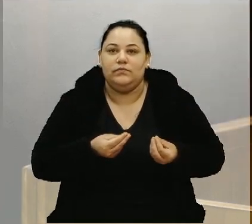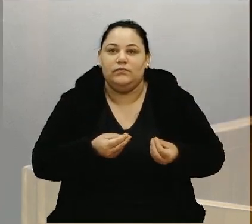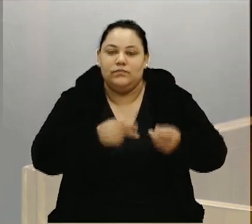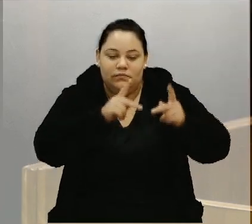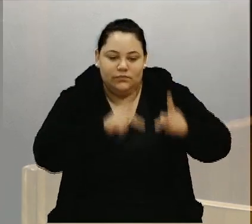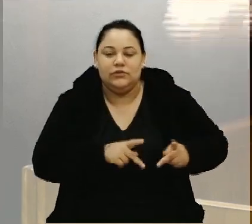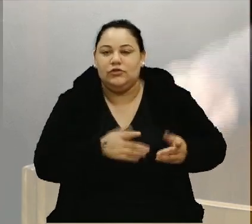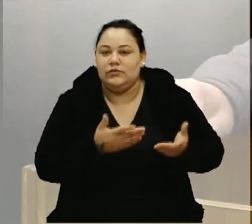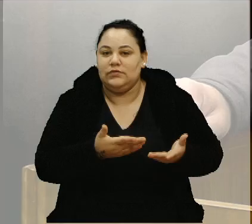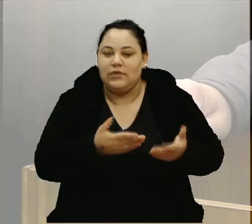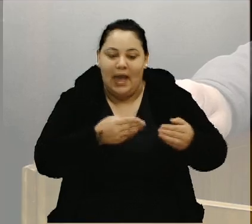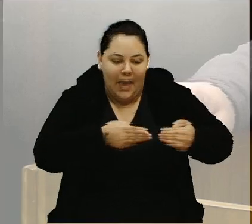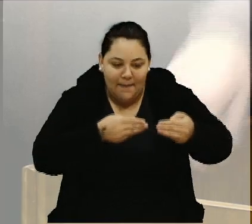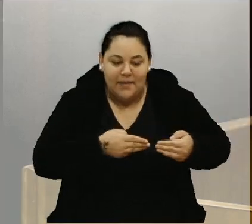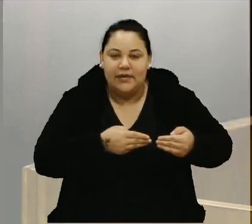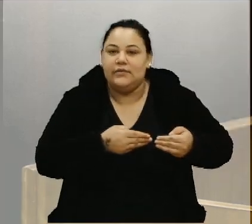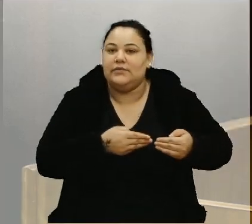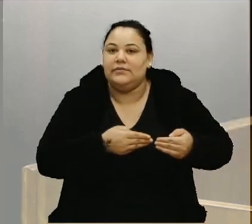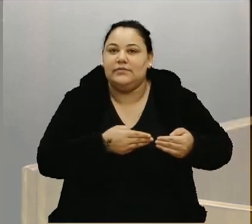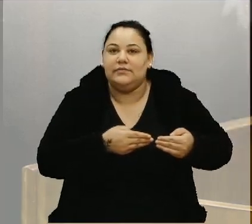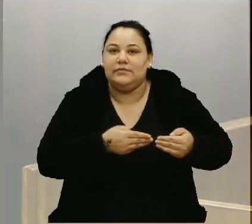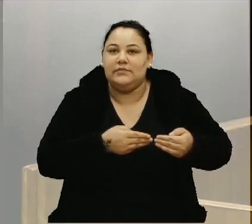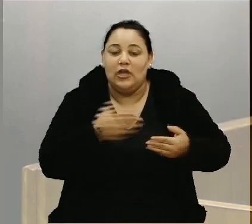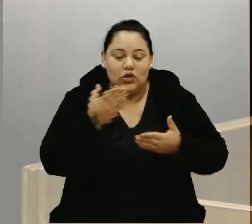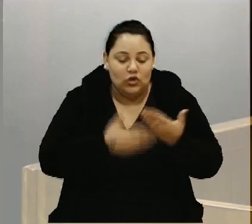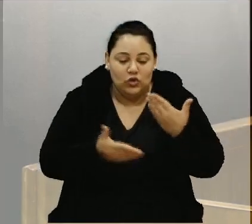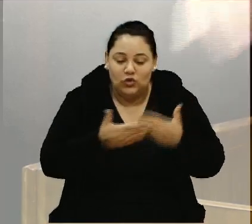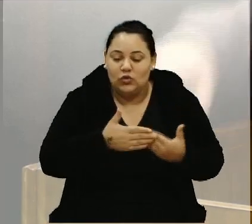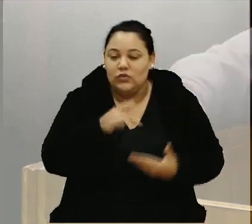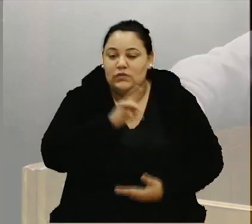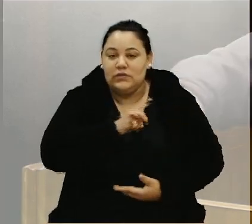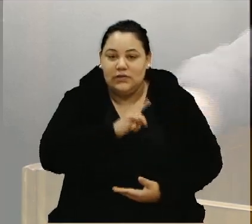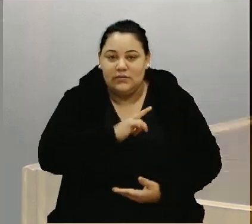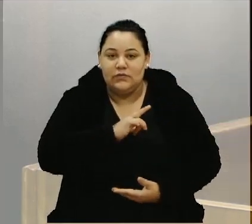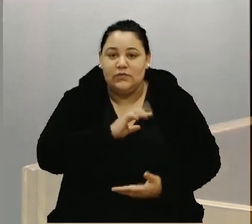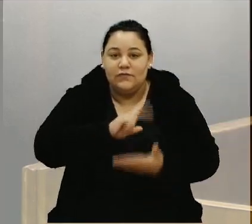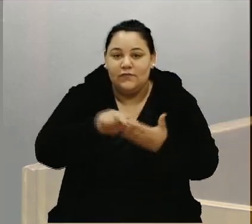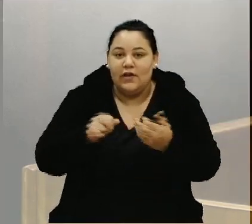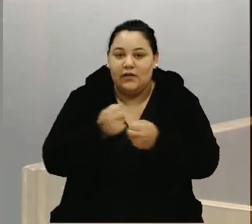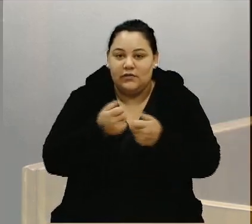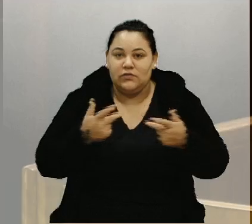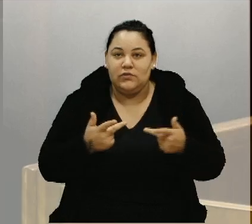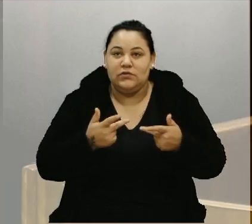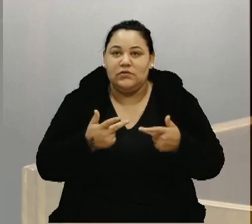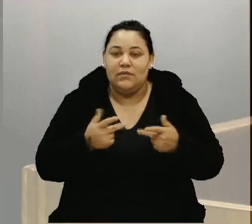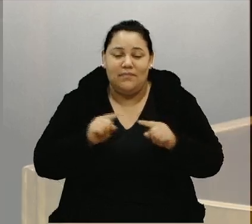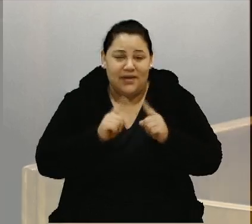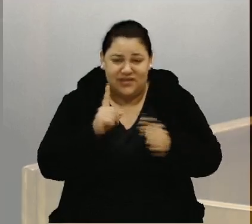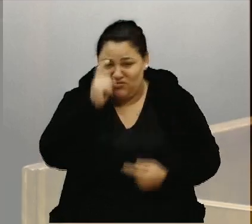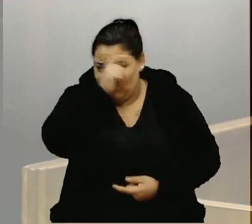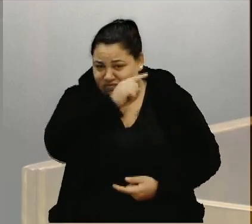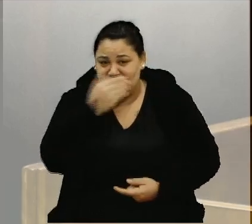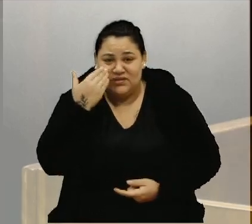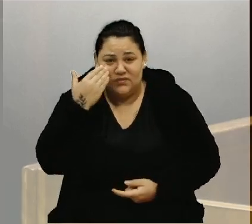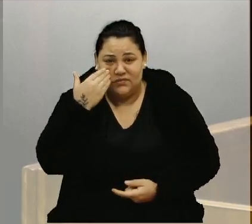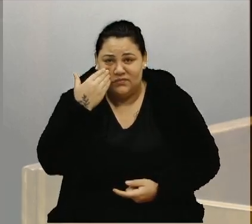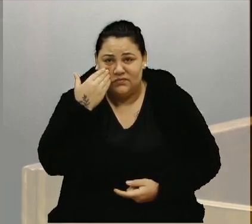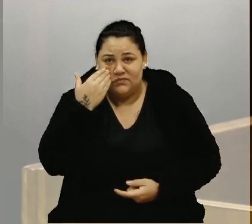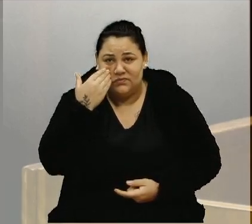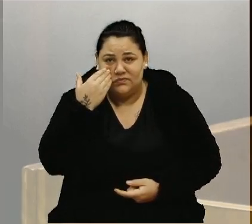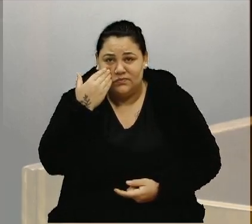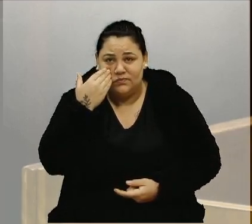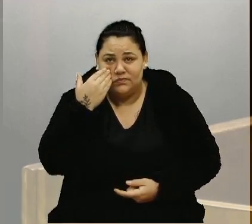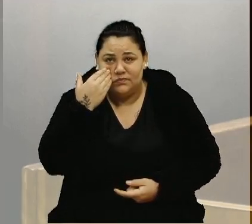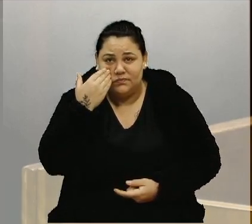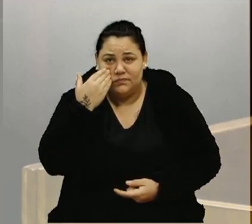pessoas. Emendas parlamentares. Todos trouxemos inúmeras emendas parlamentares. Mas é o maior pepino. Os colegas vereadores